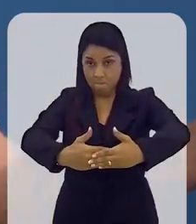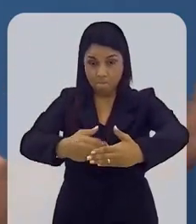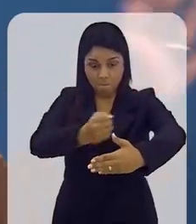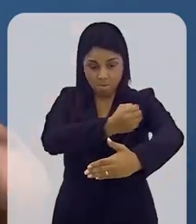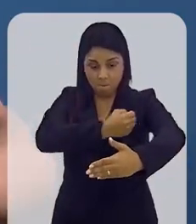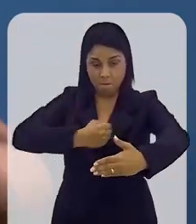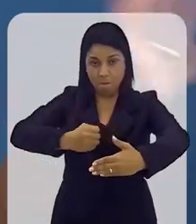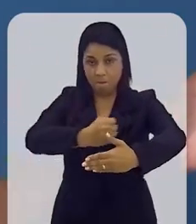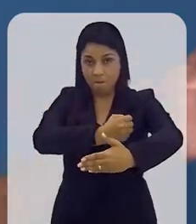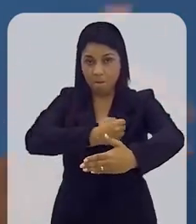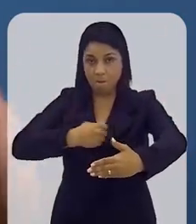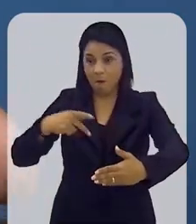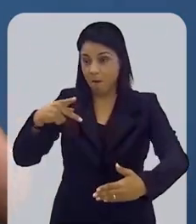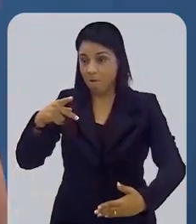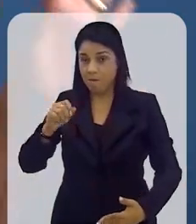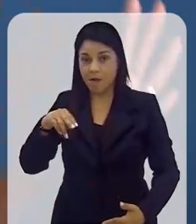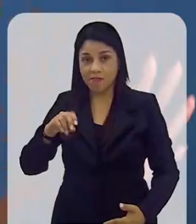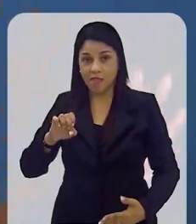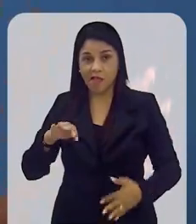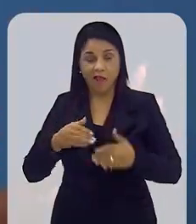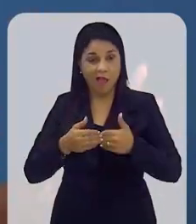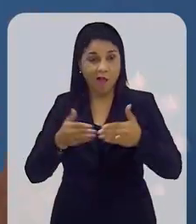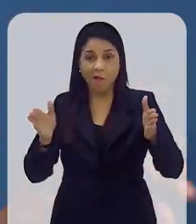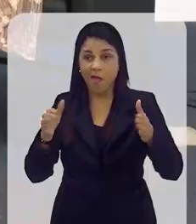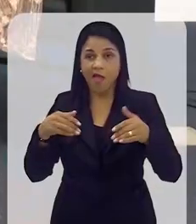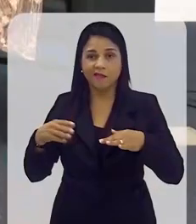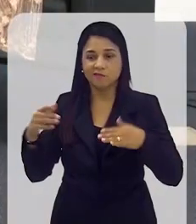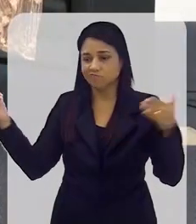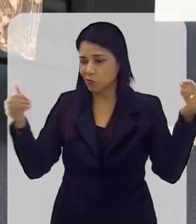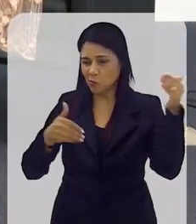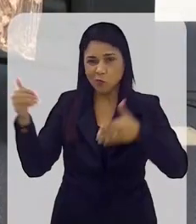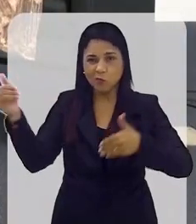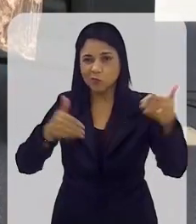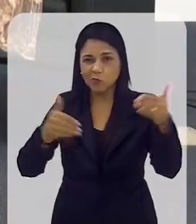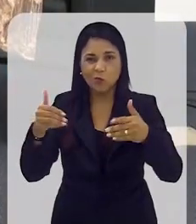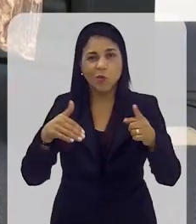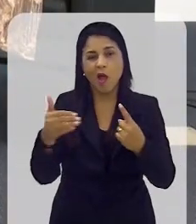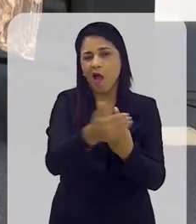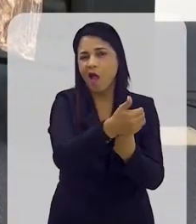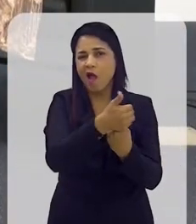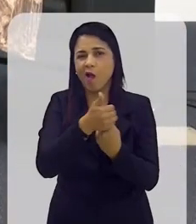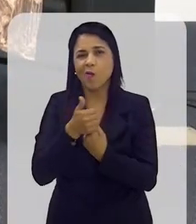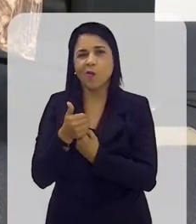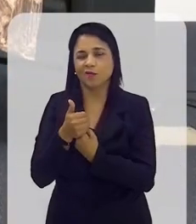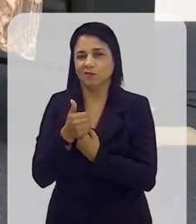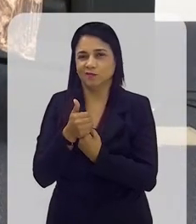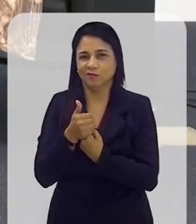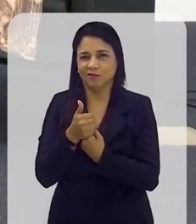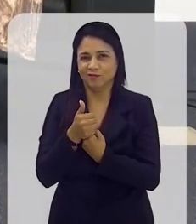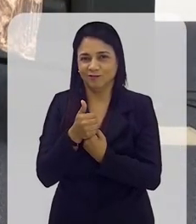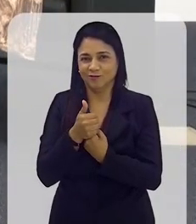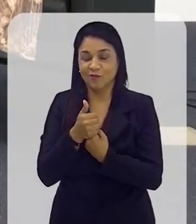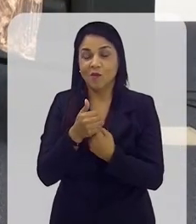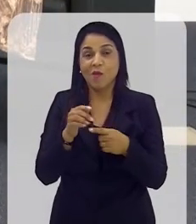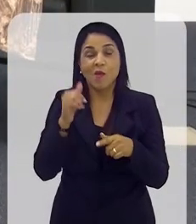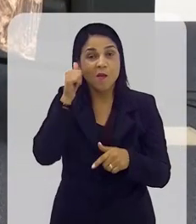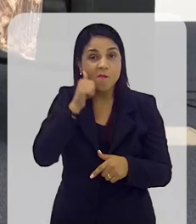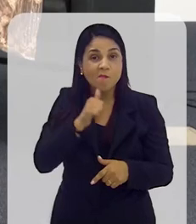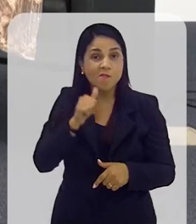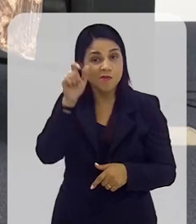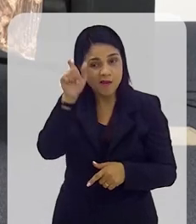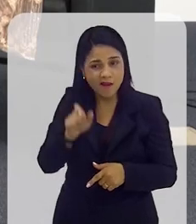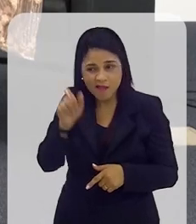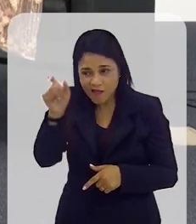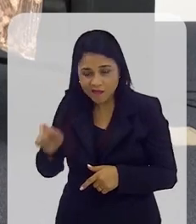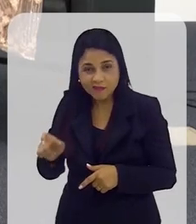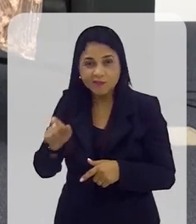gigantes, porque era porta aberta e o morro inteiro ia para lá. Então, elas eram mulheres de acolhimento do morro, elas eram mulheres de cura, sabe?